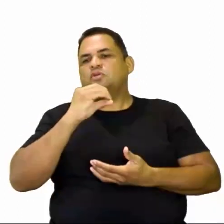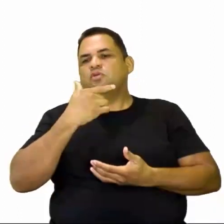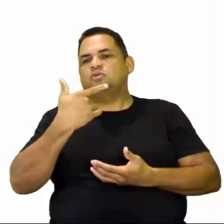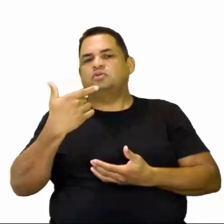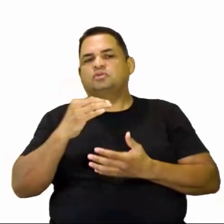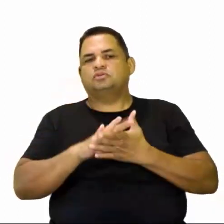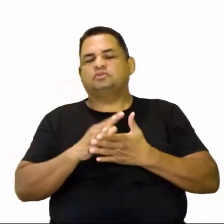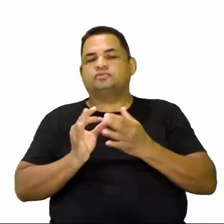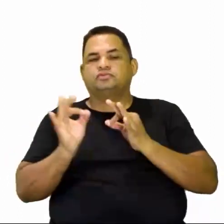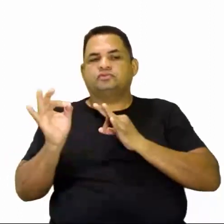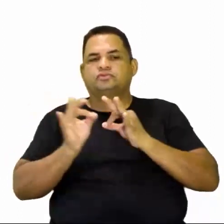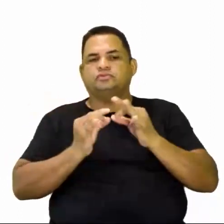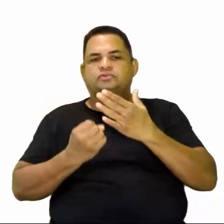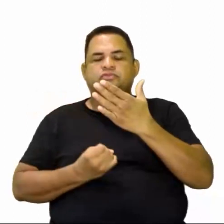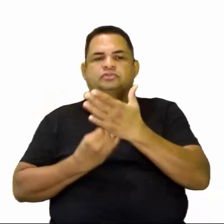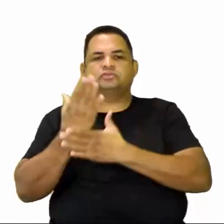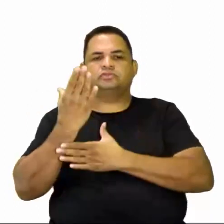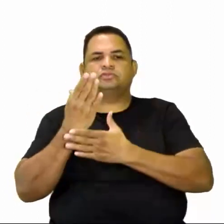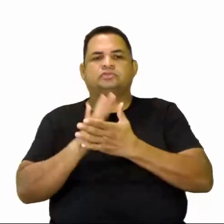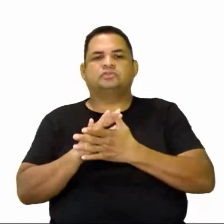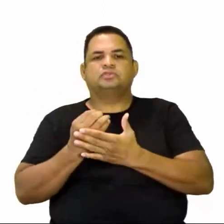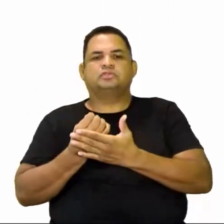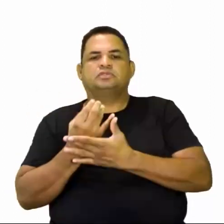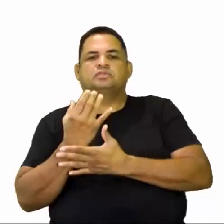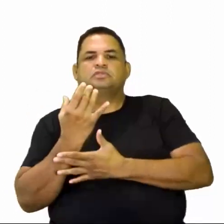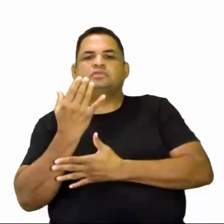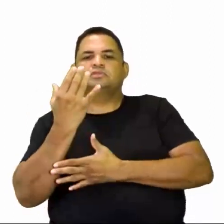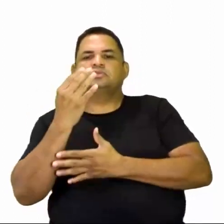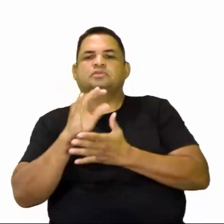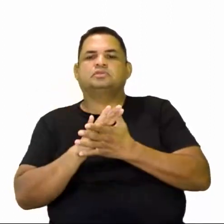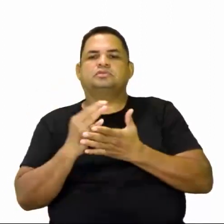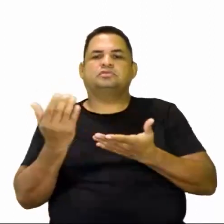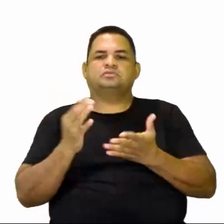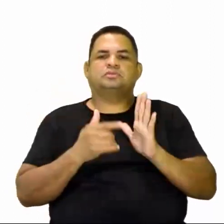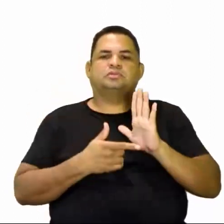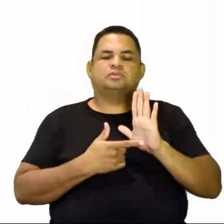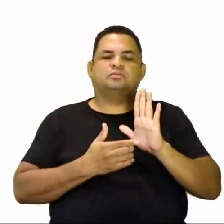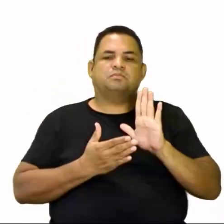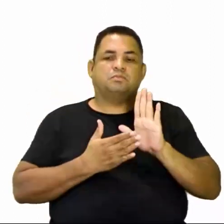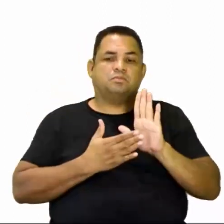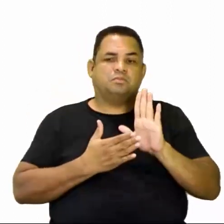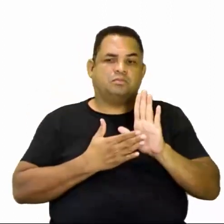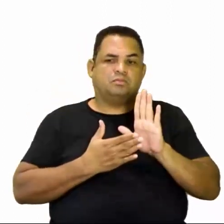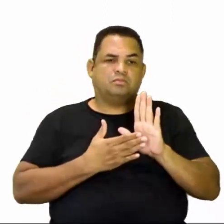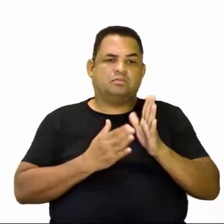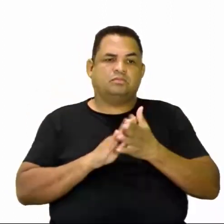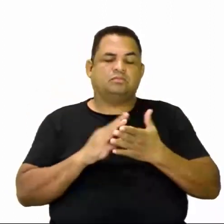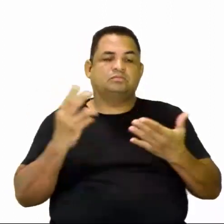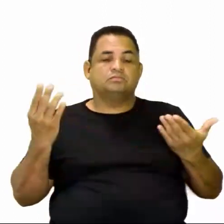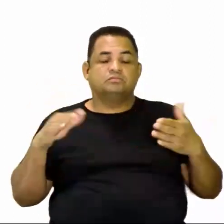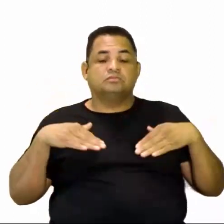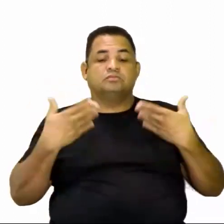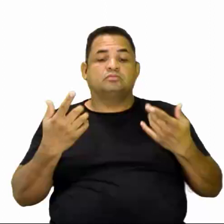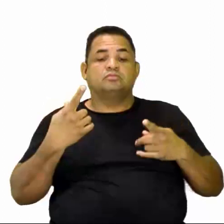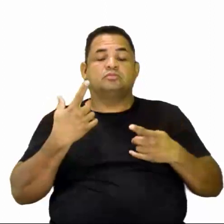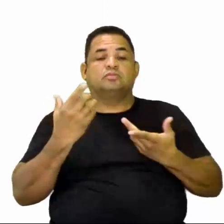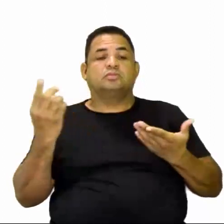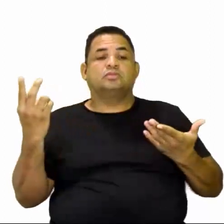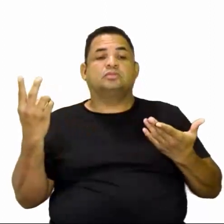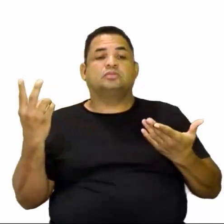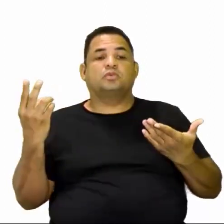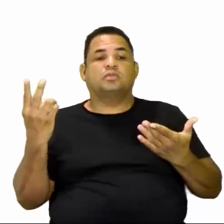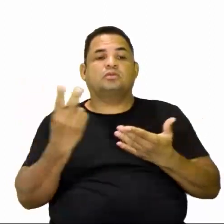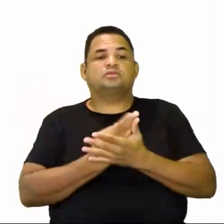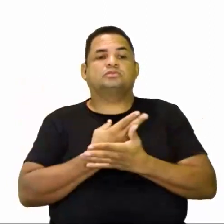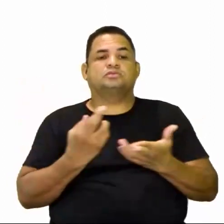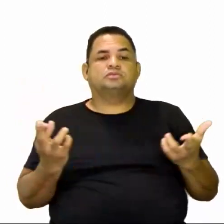formados. E que a liberação desse gás é o que nos prova a ocorrência dessa reação.